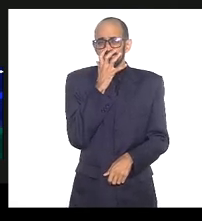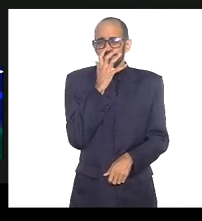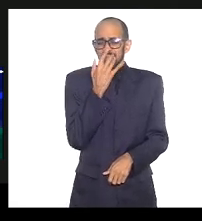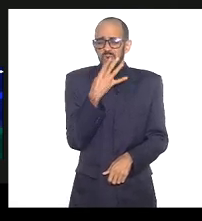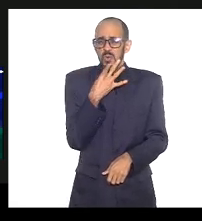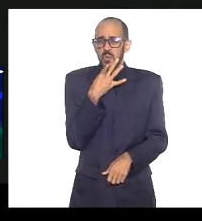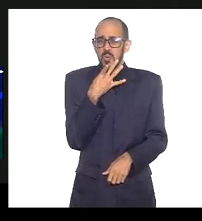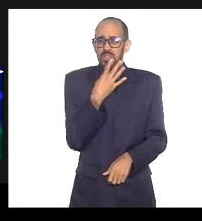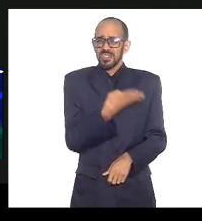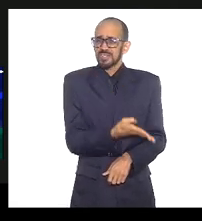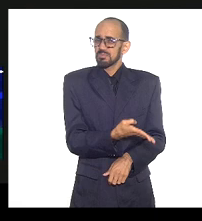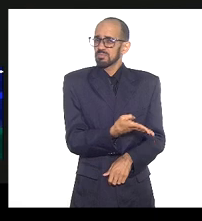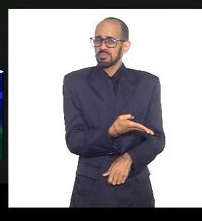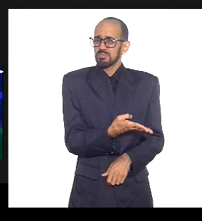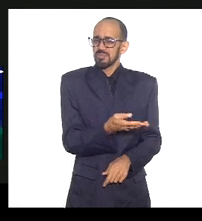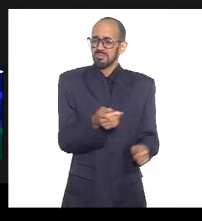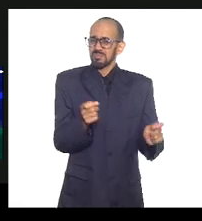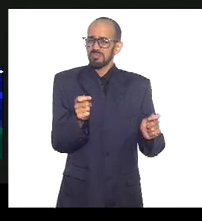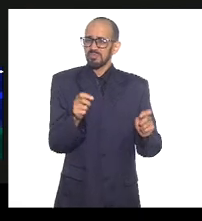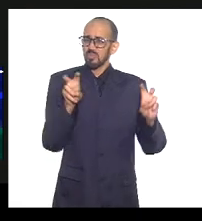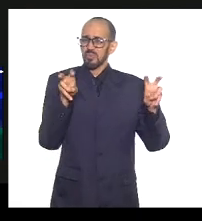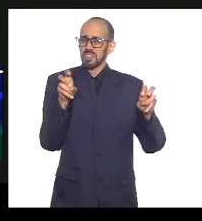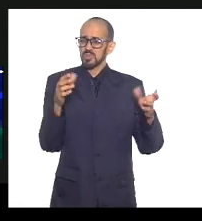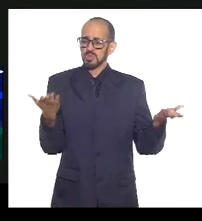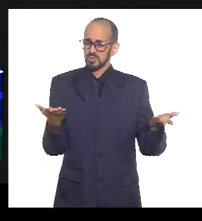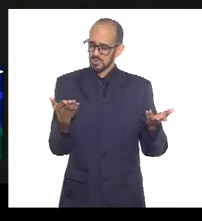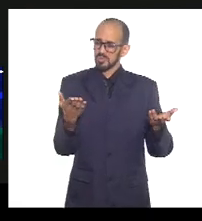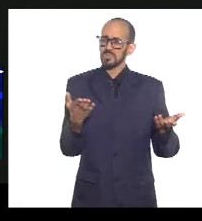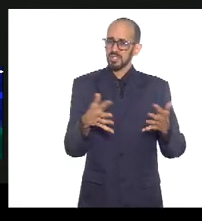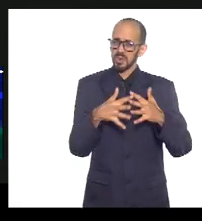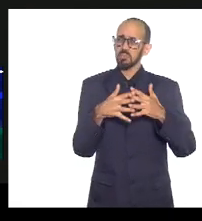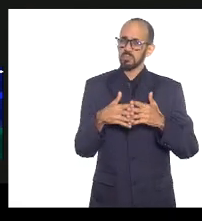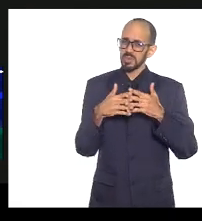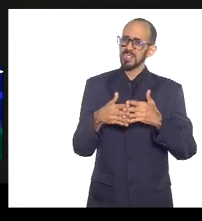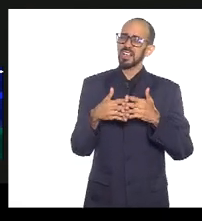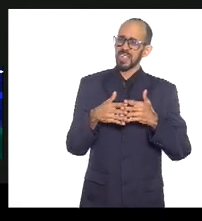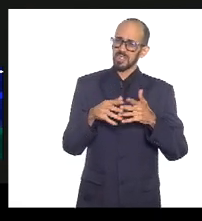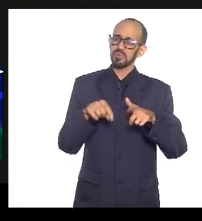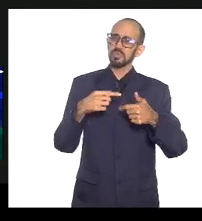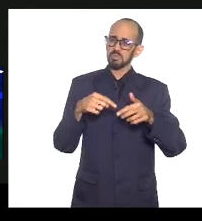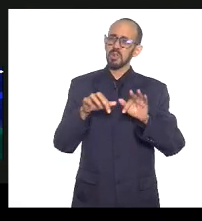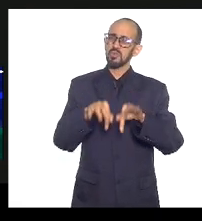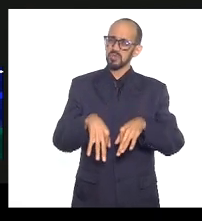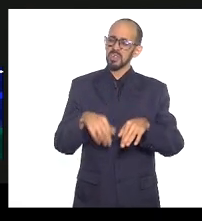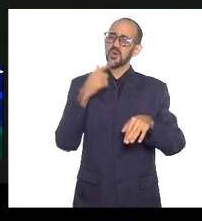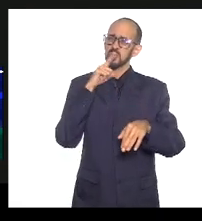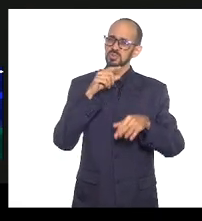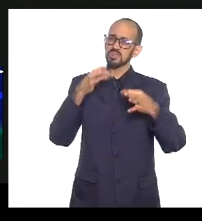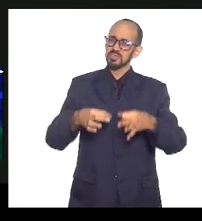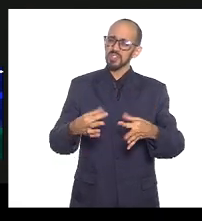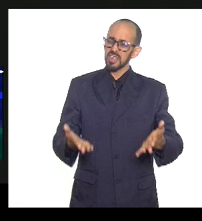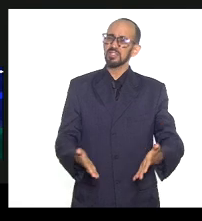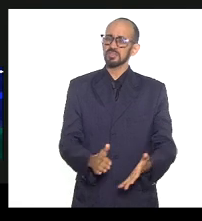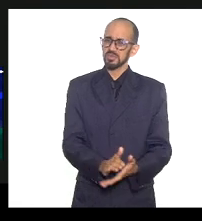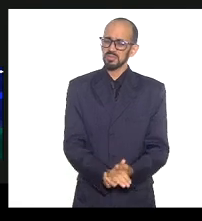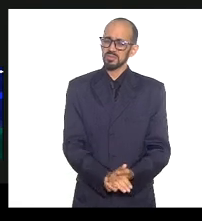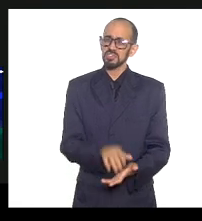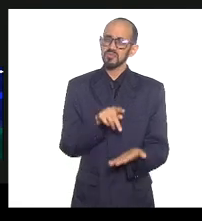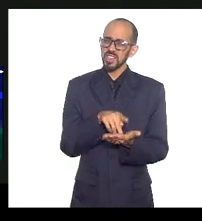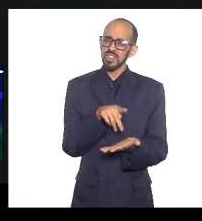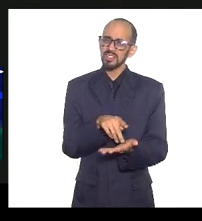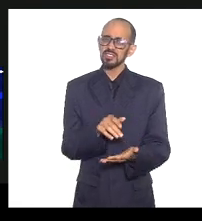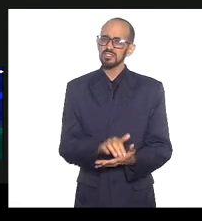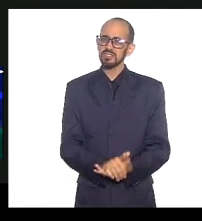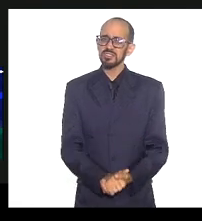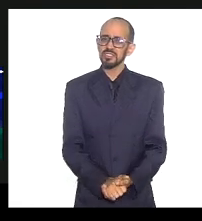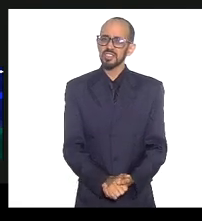o assunto eu acho muito difícil isso daí dar certo no final sinceramente eu gostaria